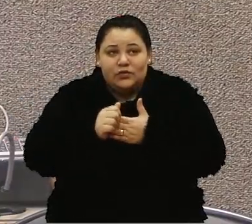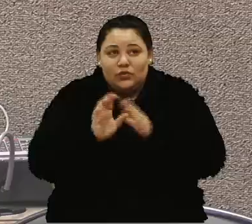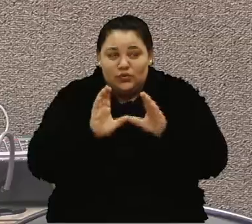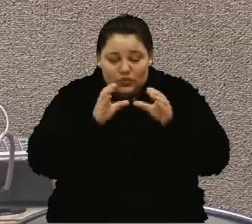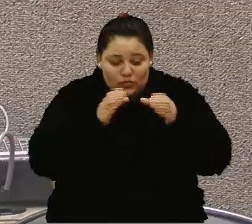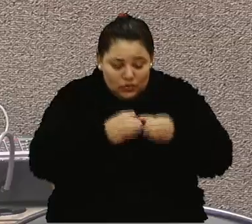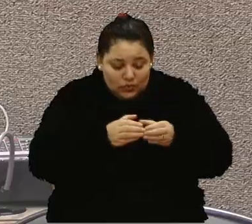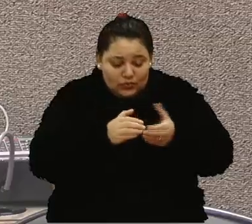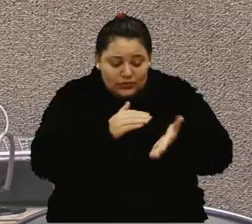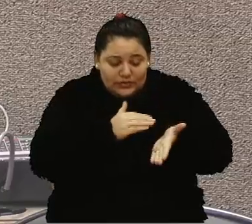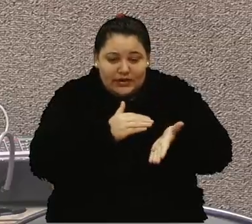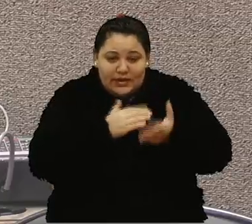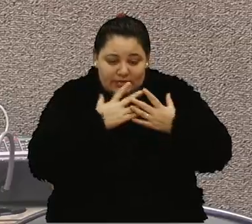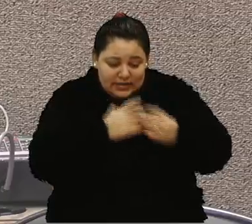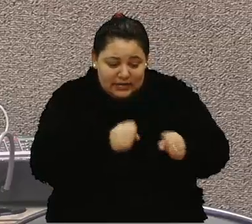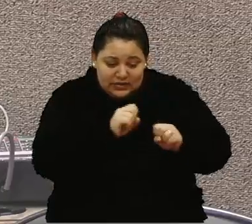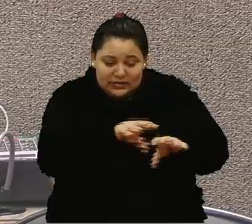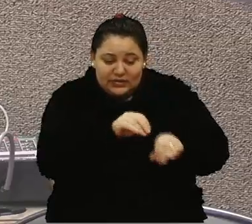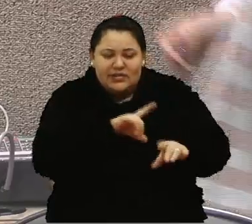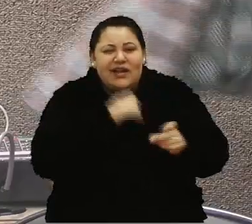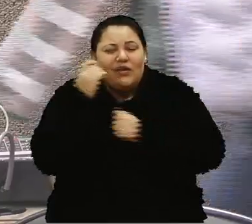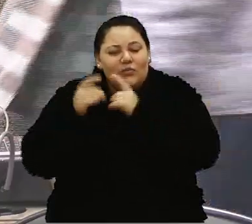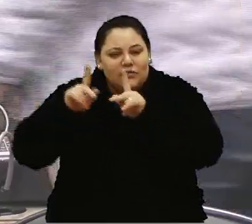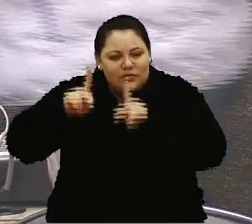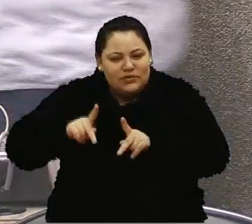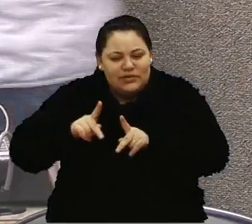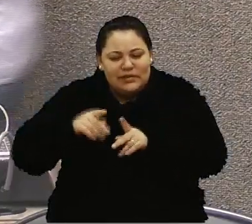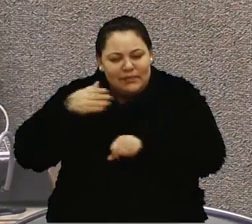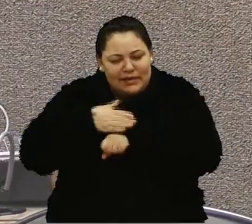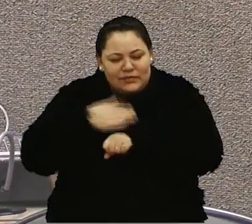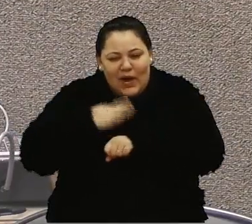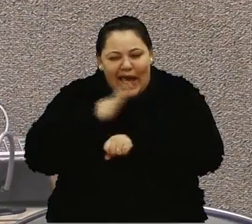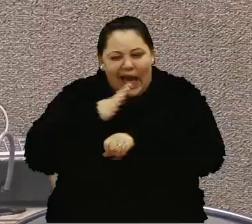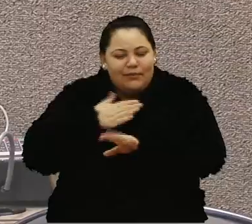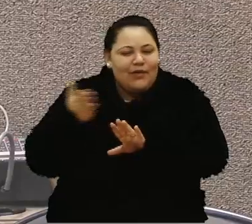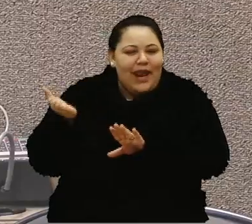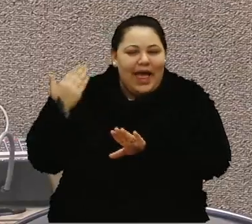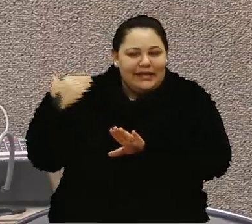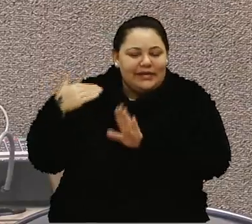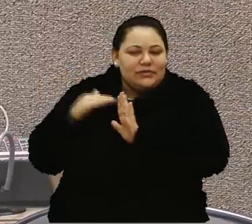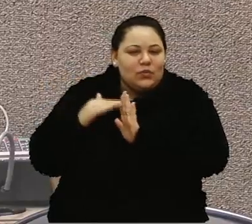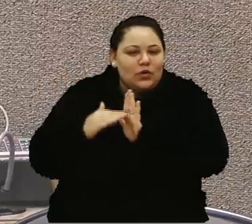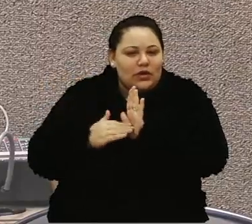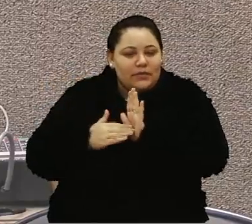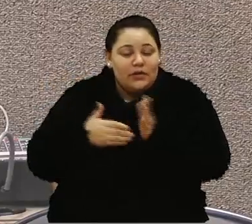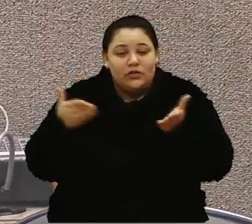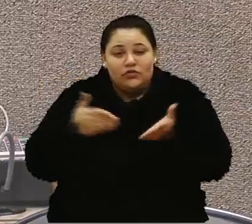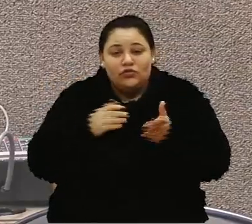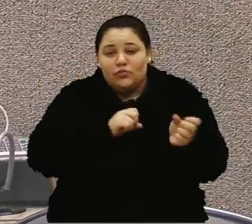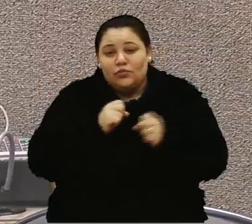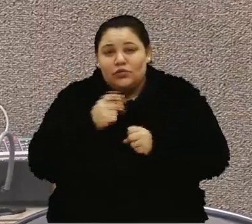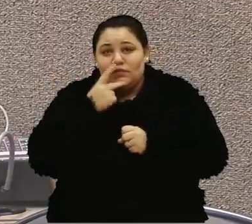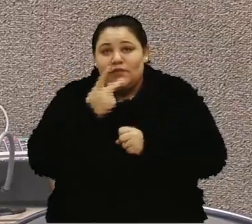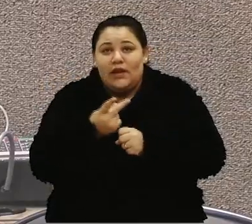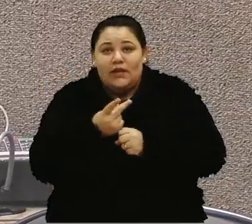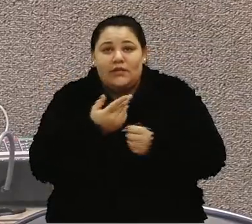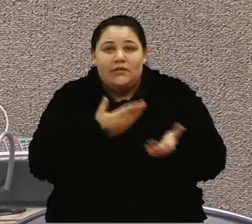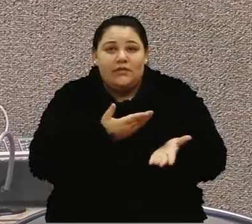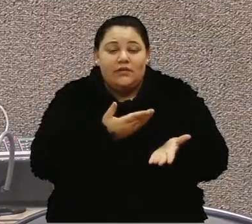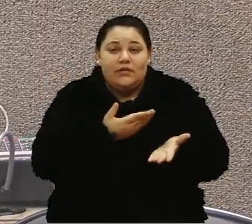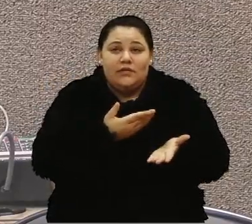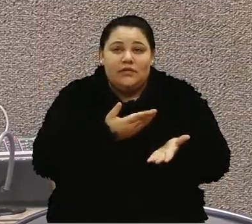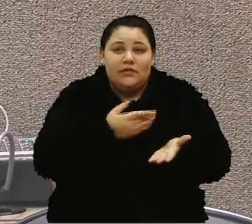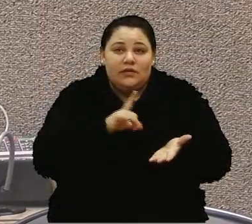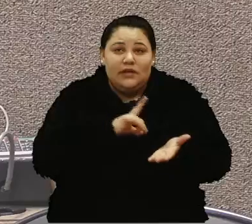de Educação. Tem algumas pessoas que participaram muito efetivamente lá atrás desse programa, que hoje posso citar, por exemplo, a Jurê, que é